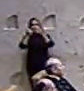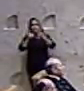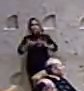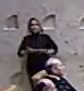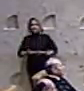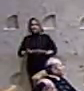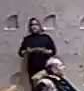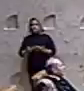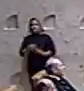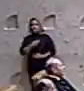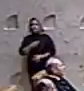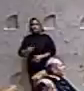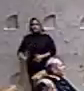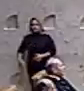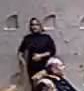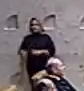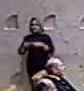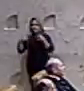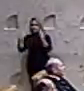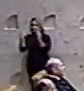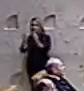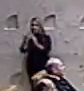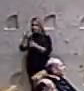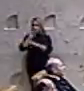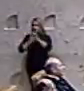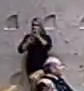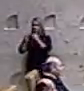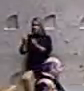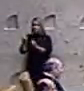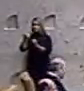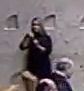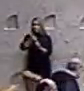para presidir a sessão solene de posse.